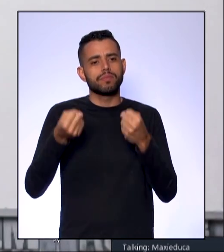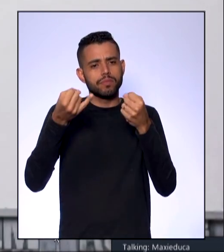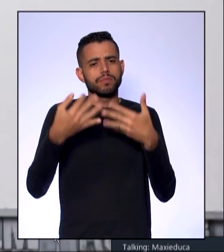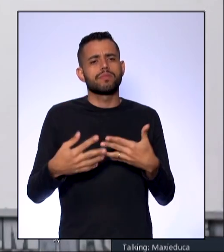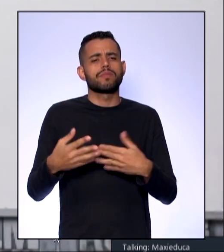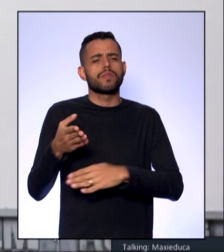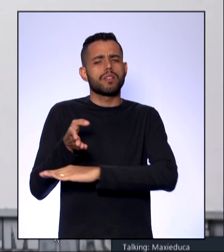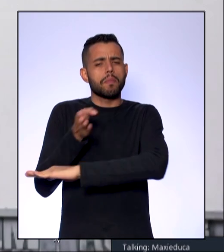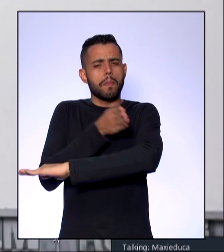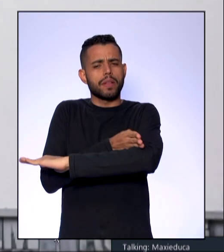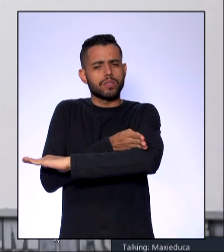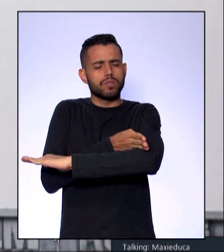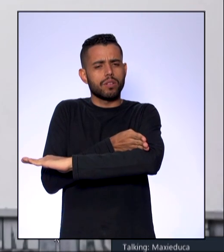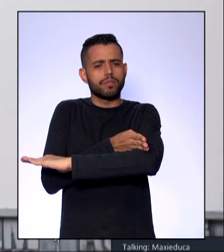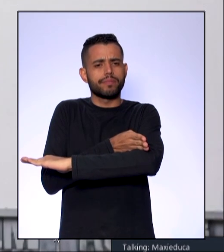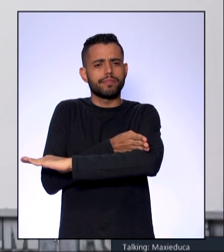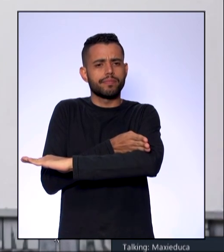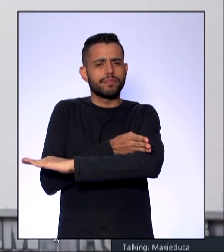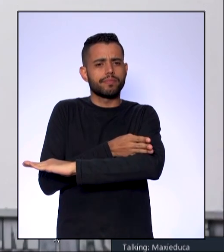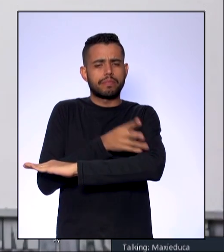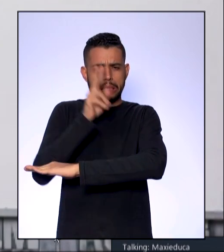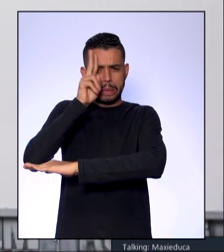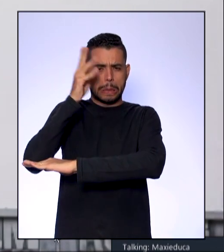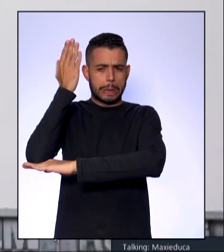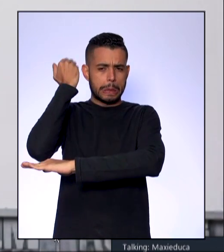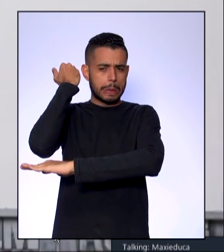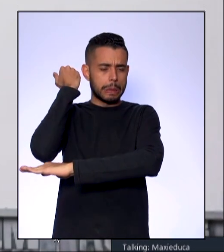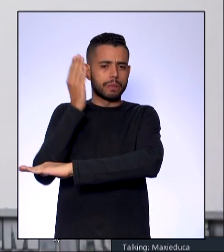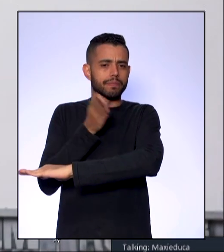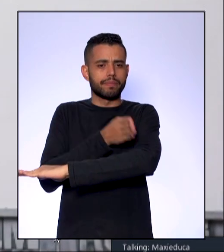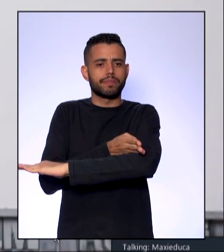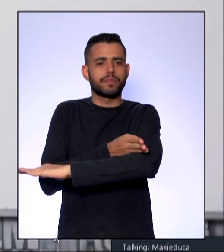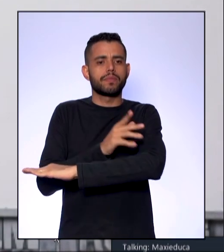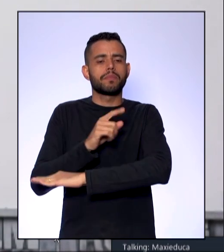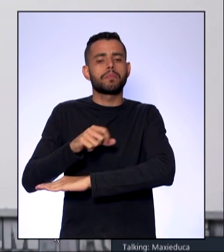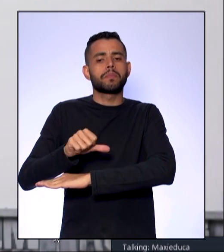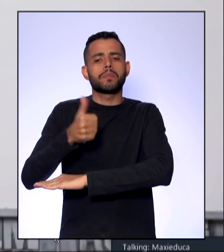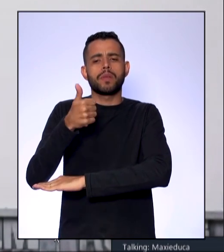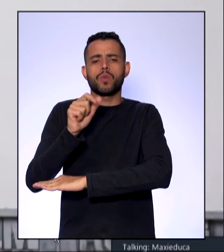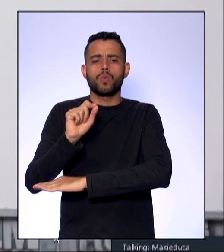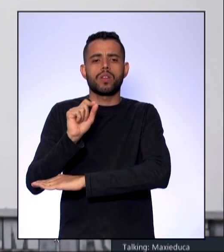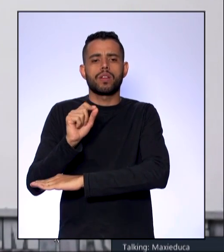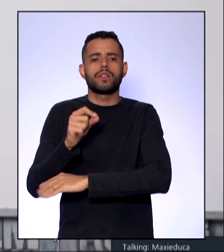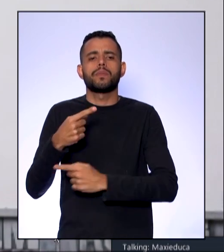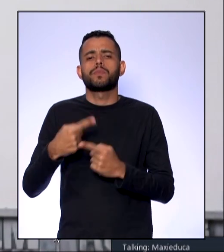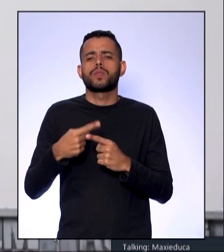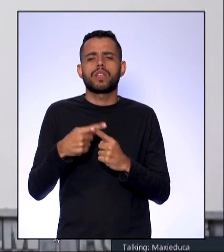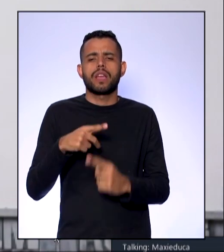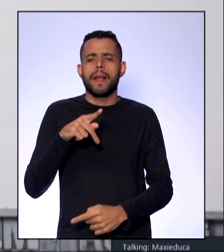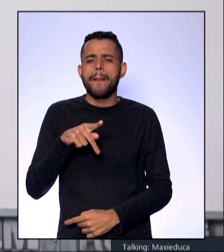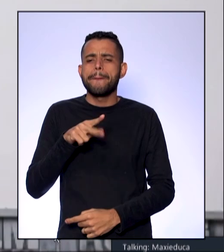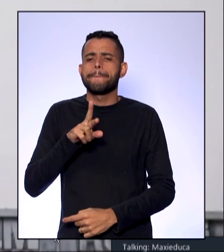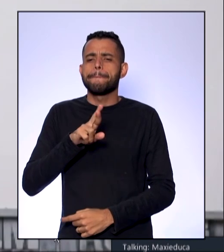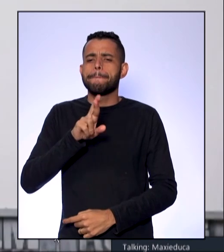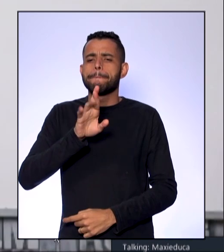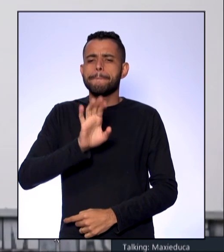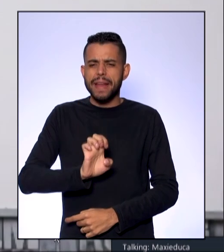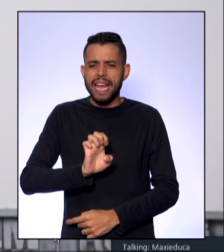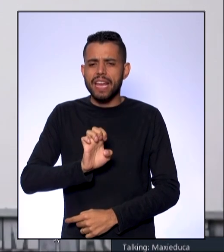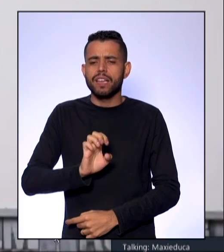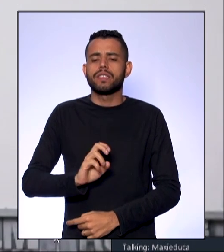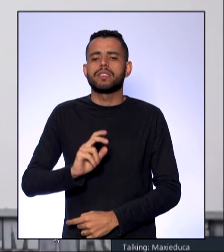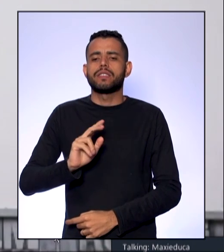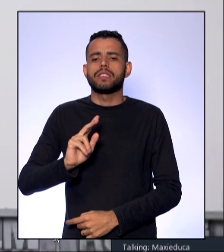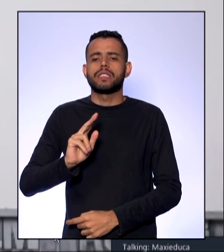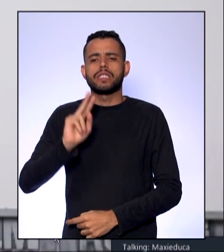pré-história, primeiro ponto a ser demarcado. Por que ela chama pré-história, essa